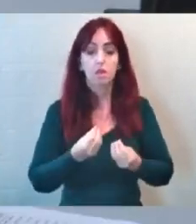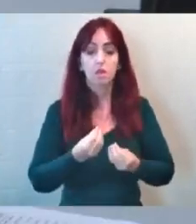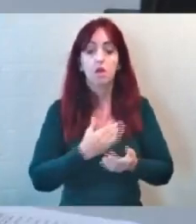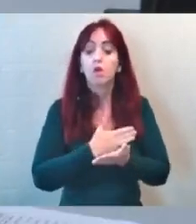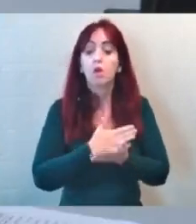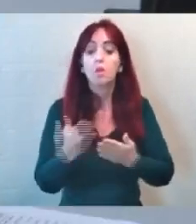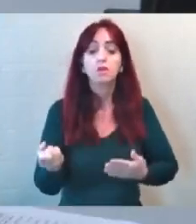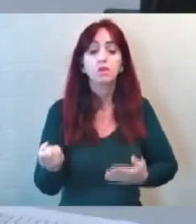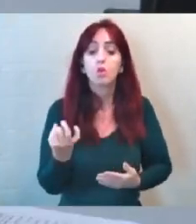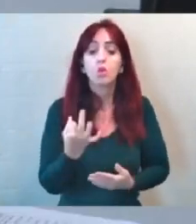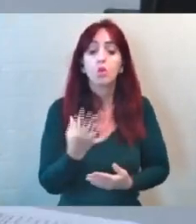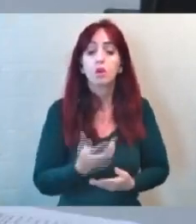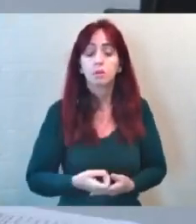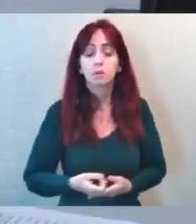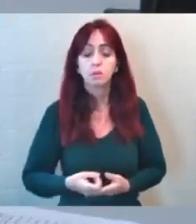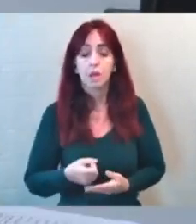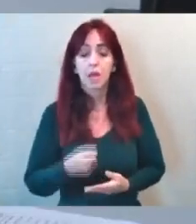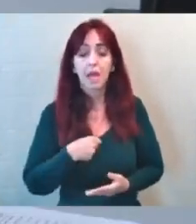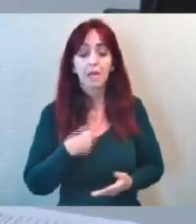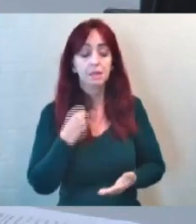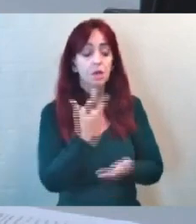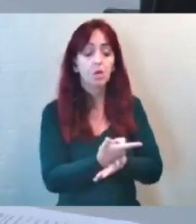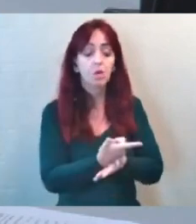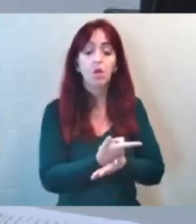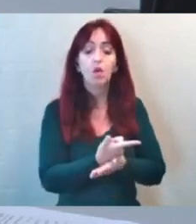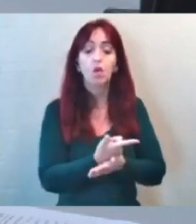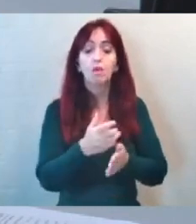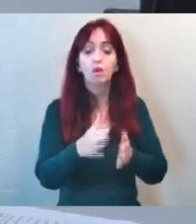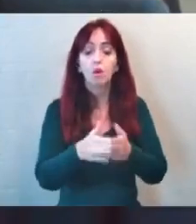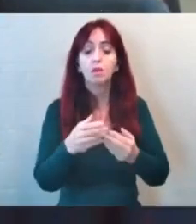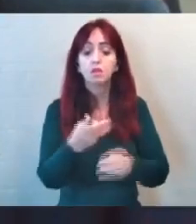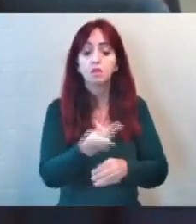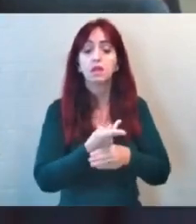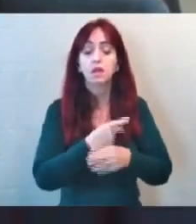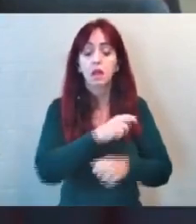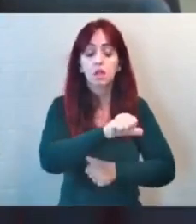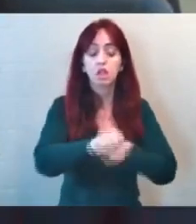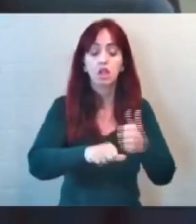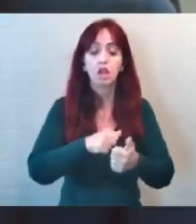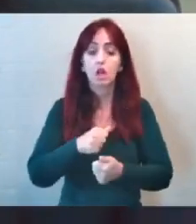compra com pedidos de crédito em viagens compradas?